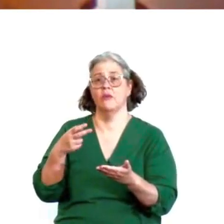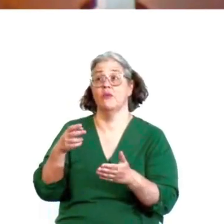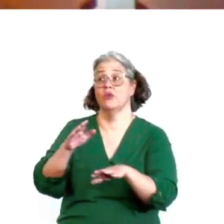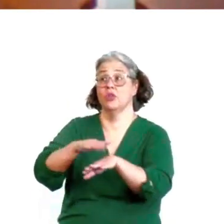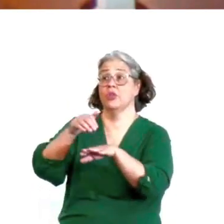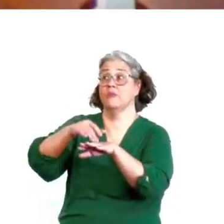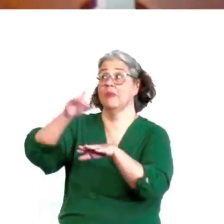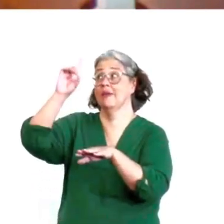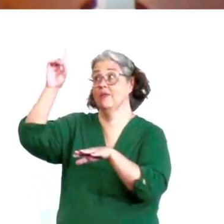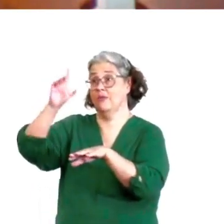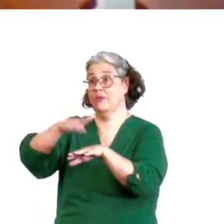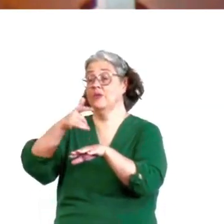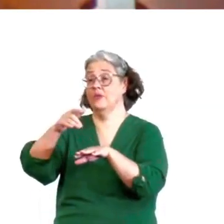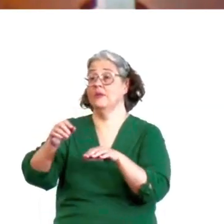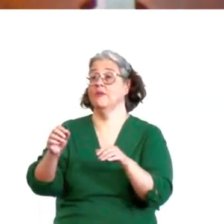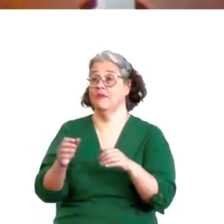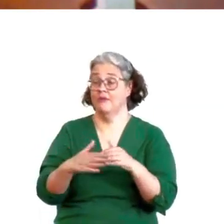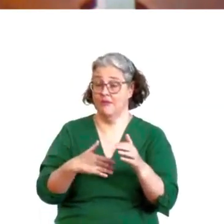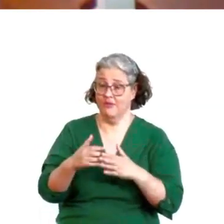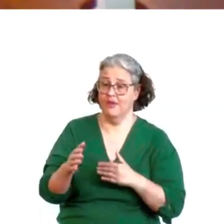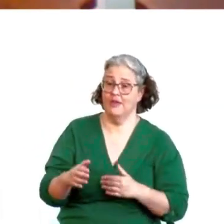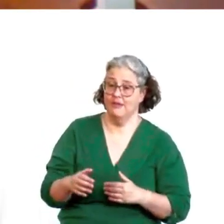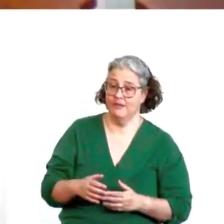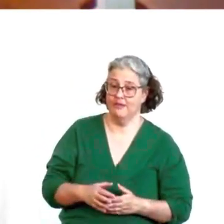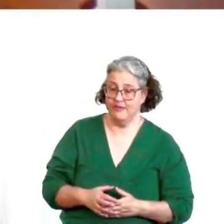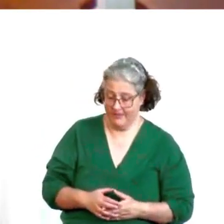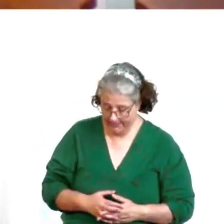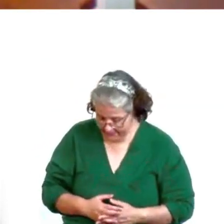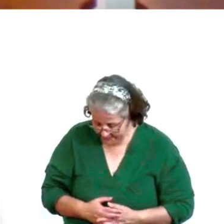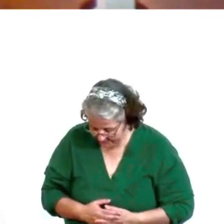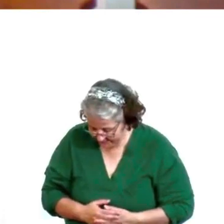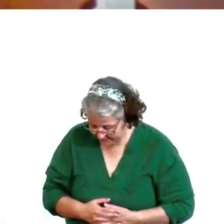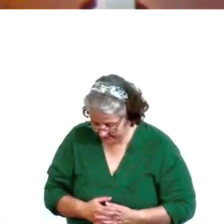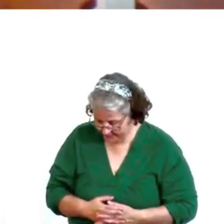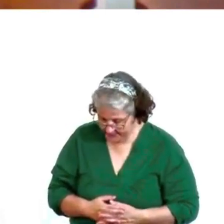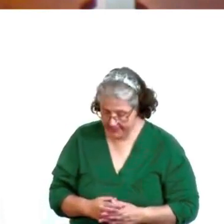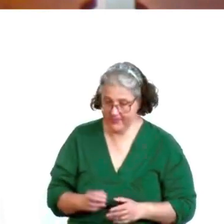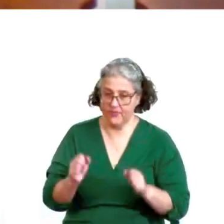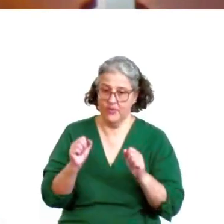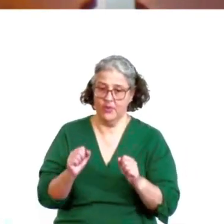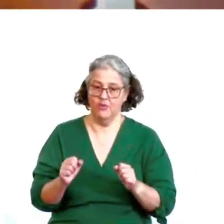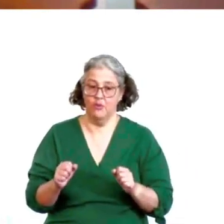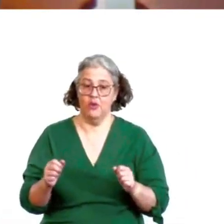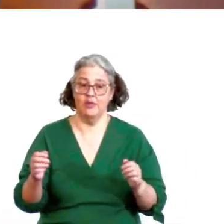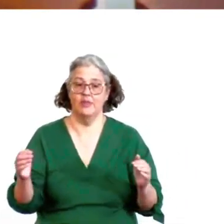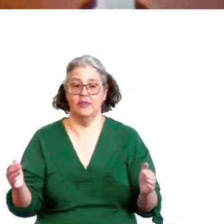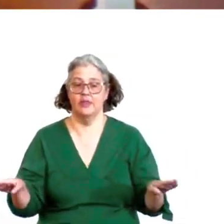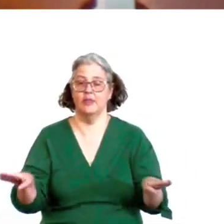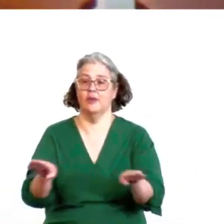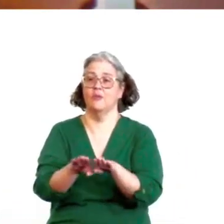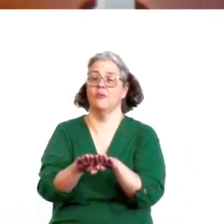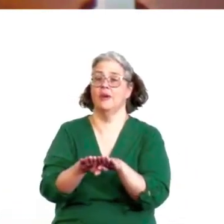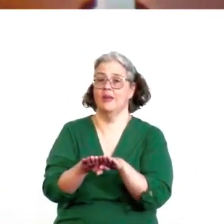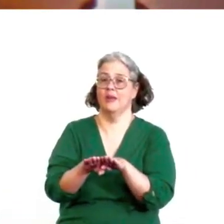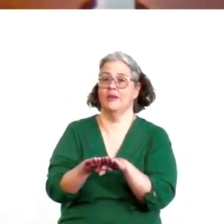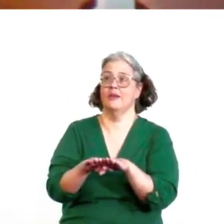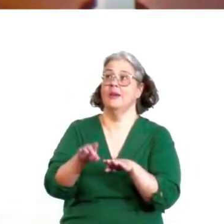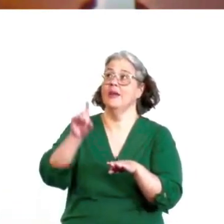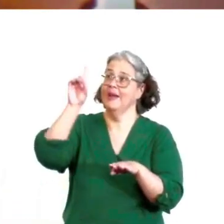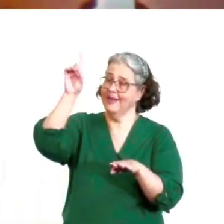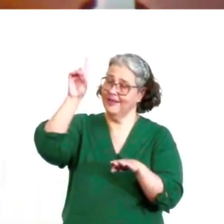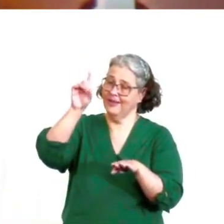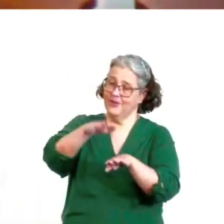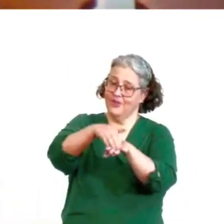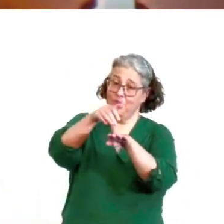Deus fez a ele pode ser comparado ao chamado que Deus fez a mim e a